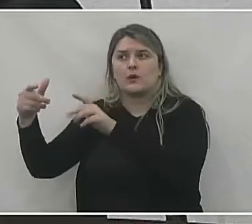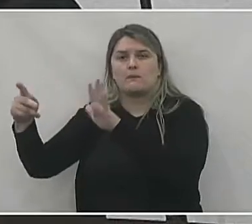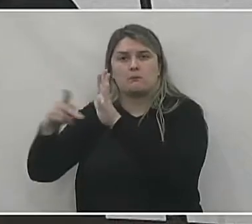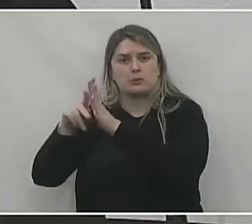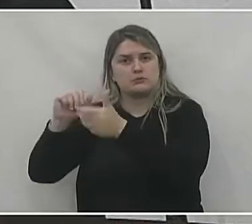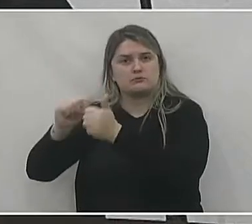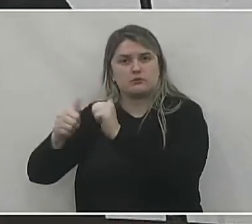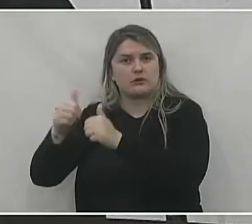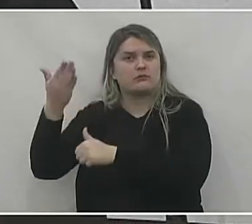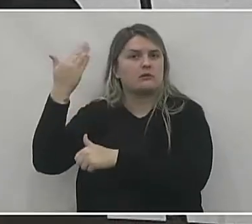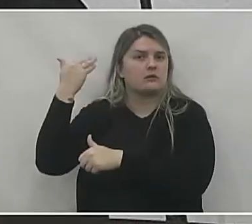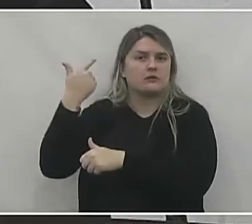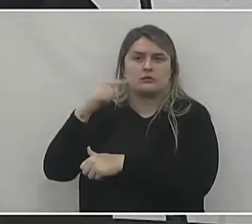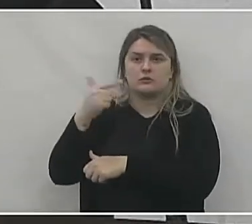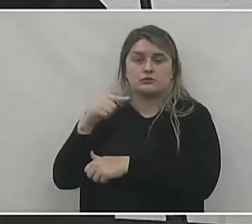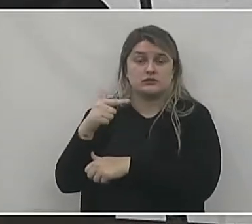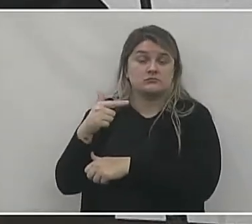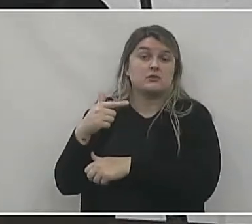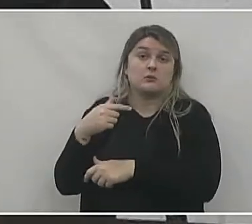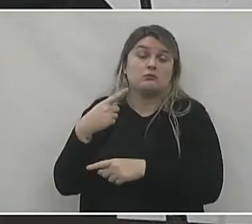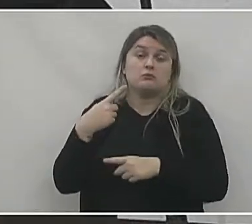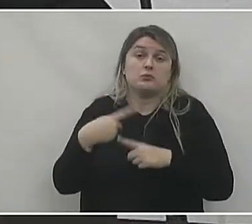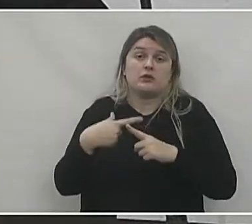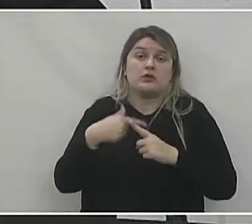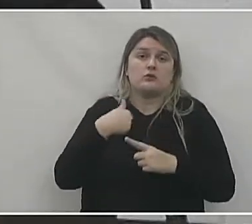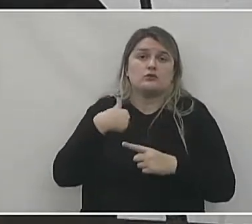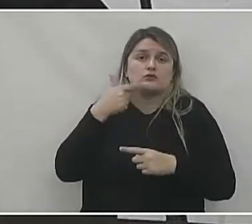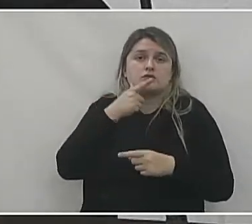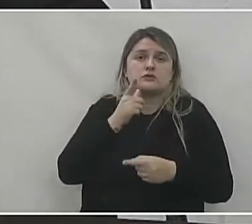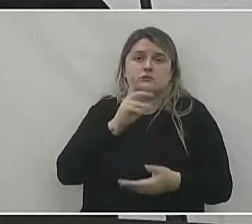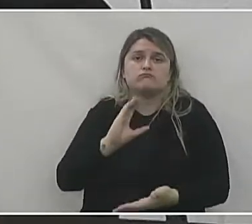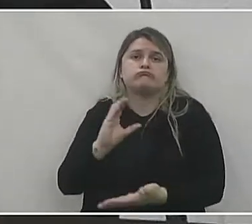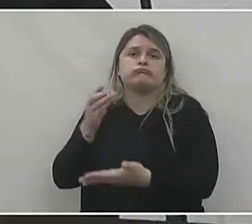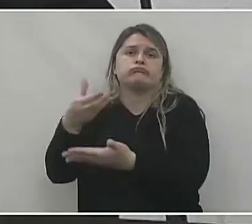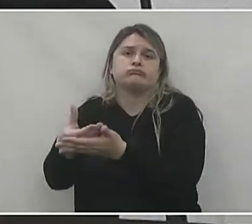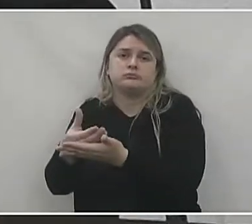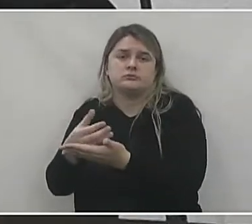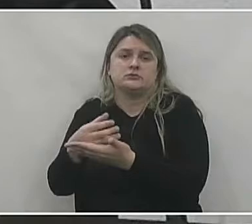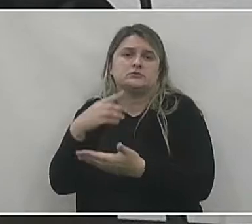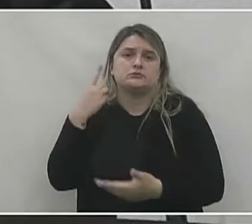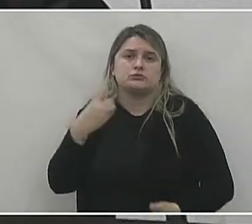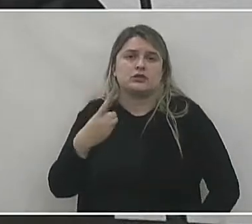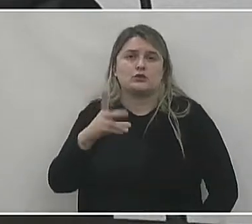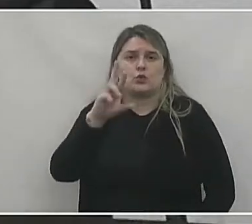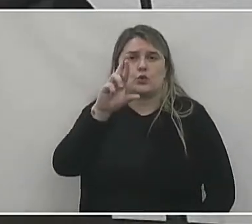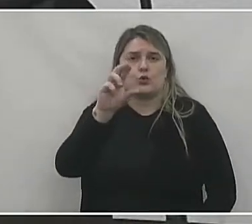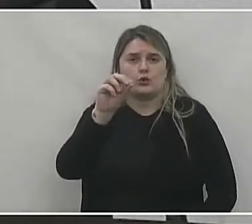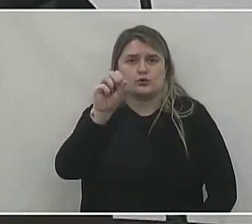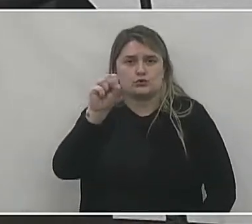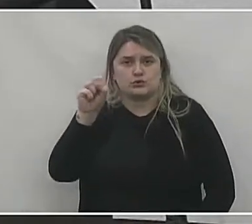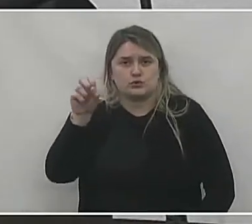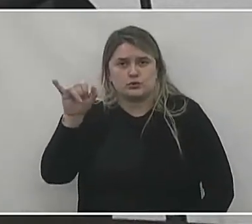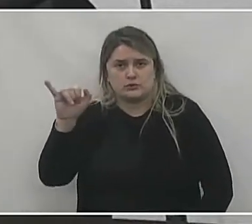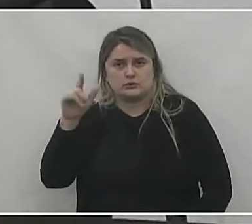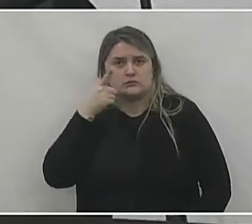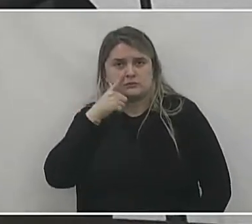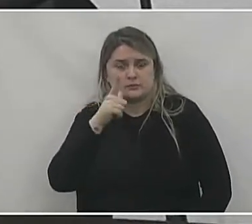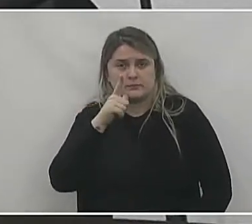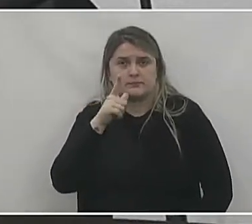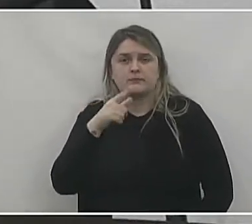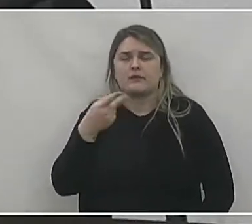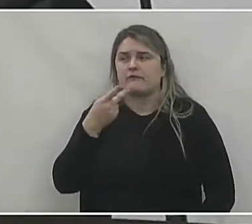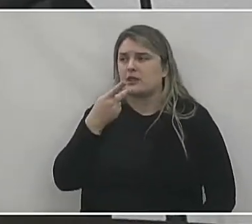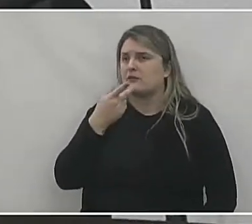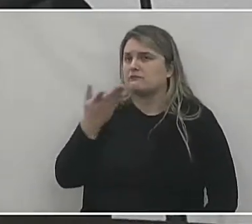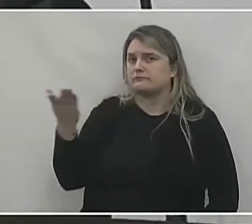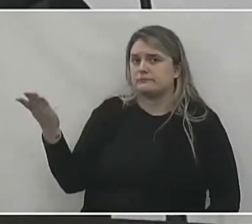não tinha lá, foi graças à emenda parlamentar do deputado Rossoni. Aí é que eu quero dizer aos senhores o